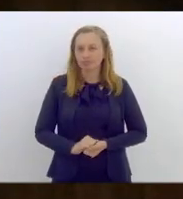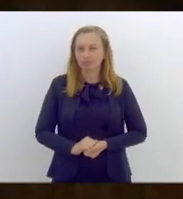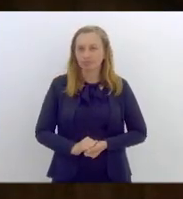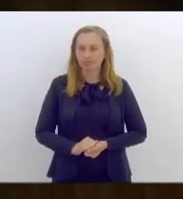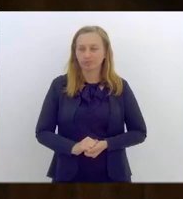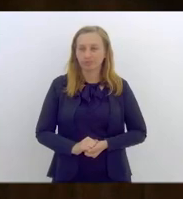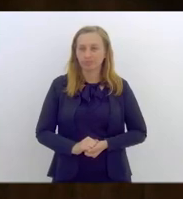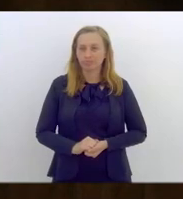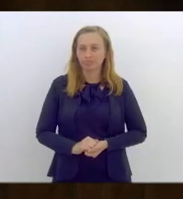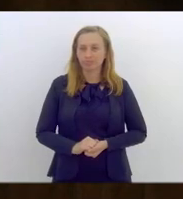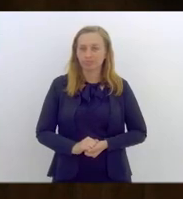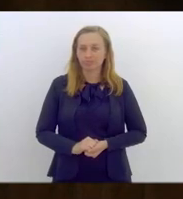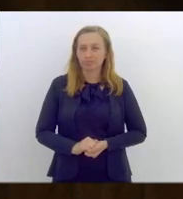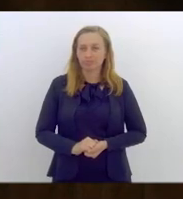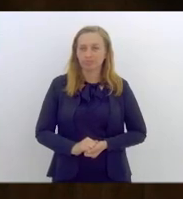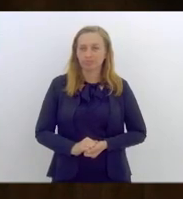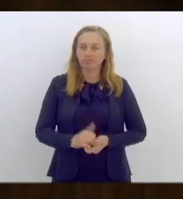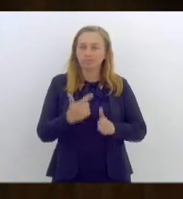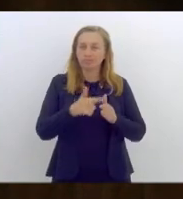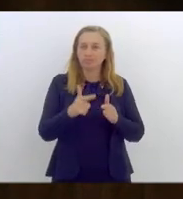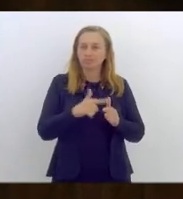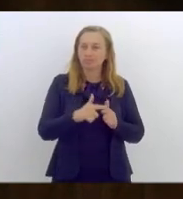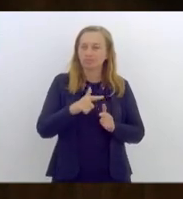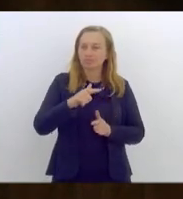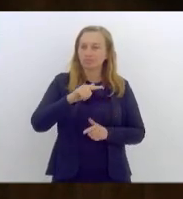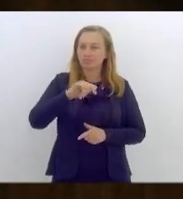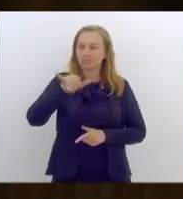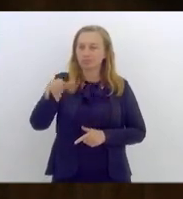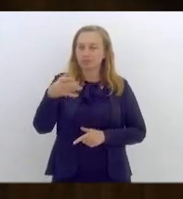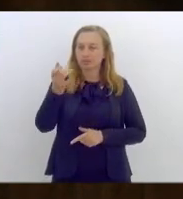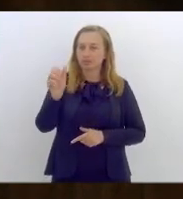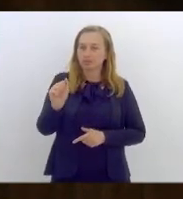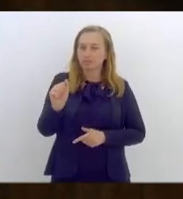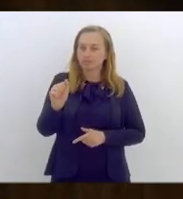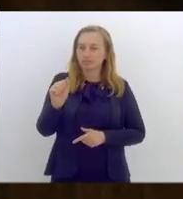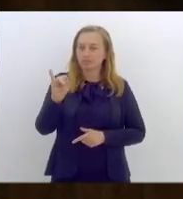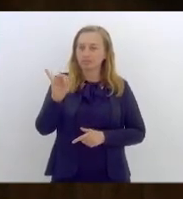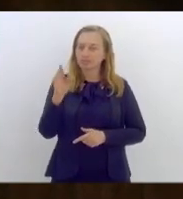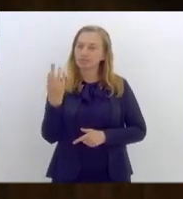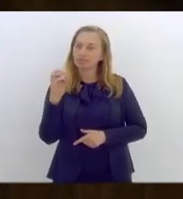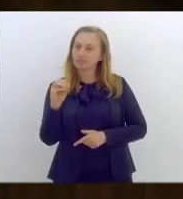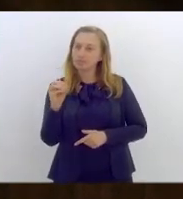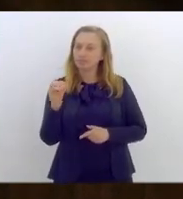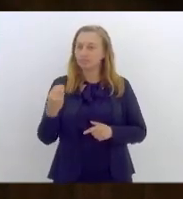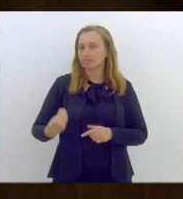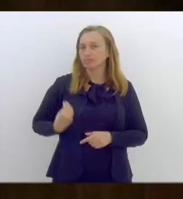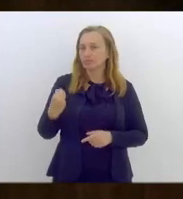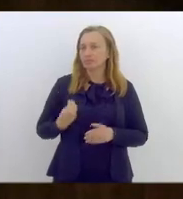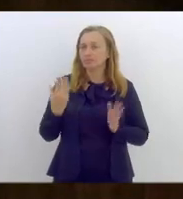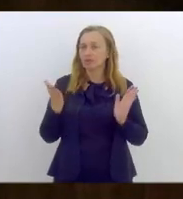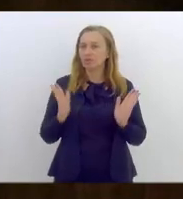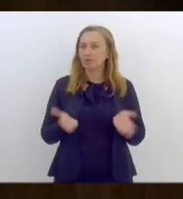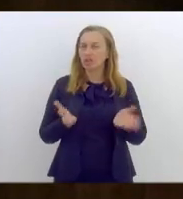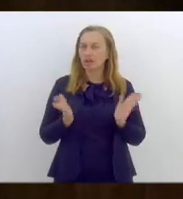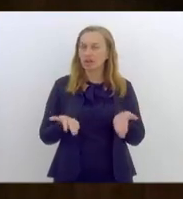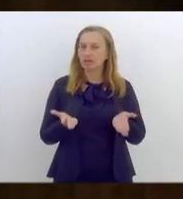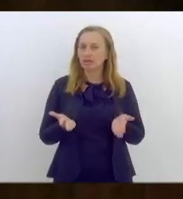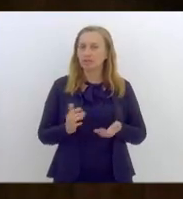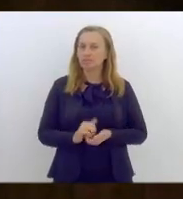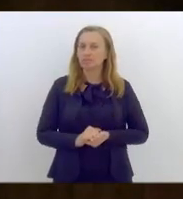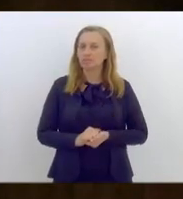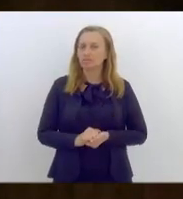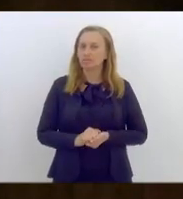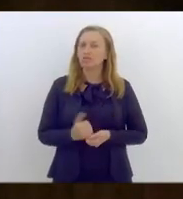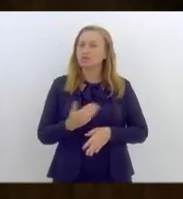nesse problema que o Dr Jairinho meu filho tá vivendo hoje e hoje eu tenho todas